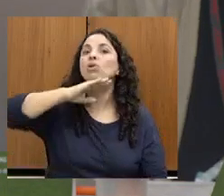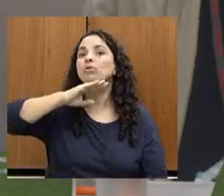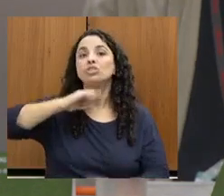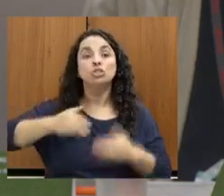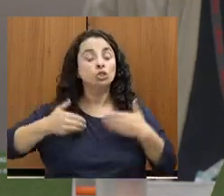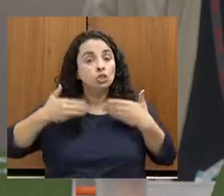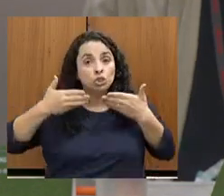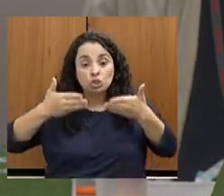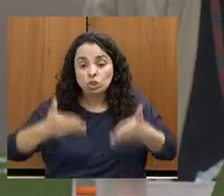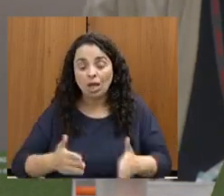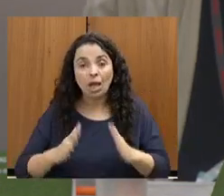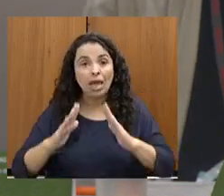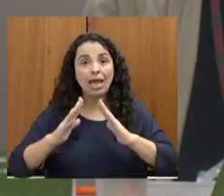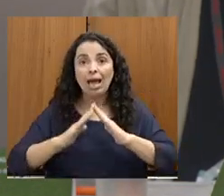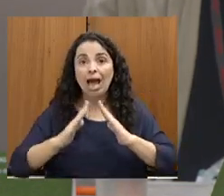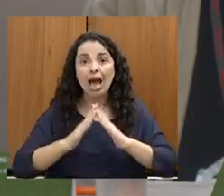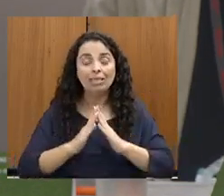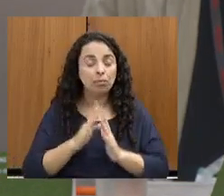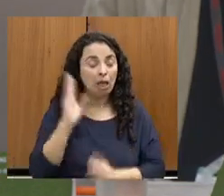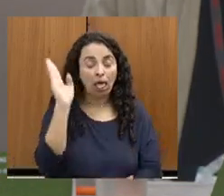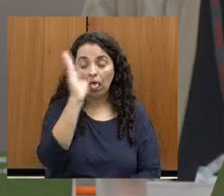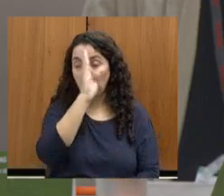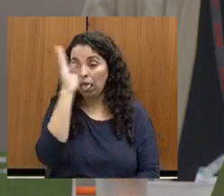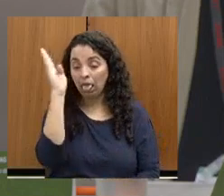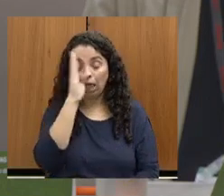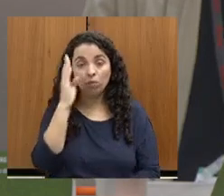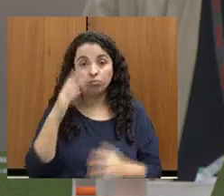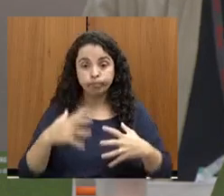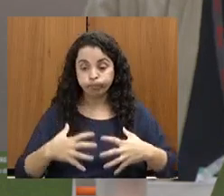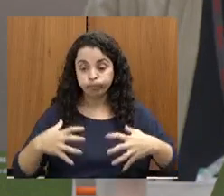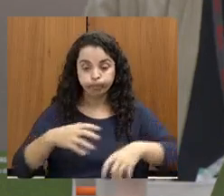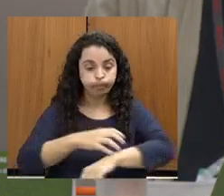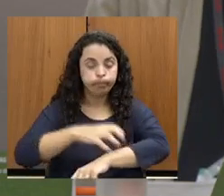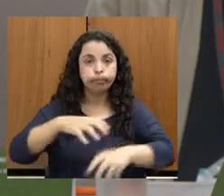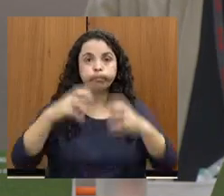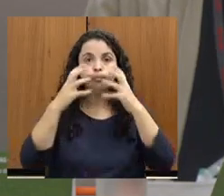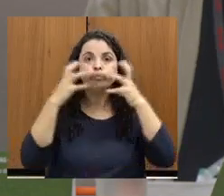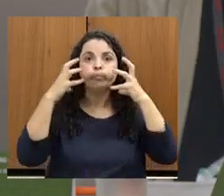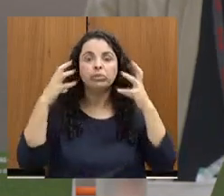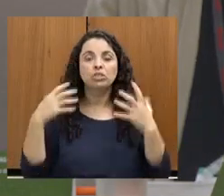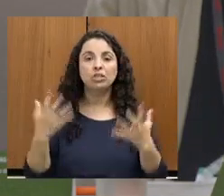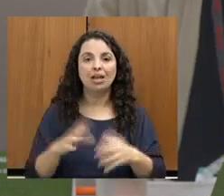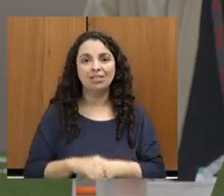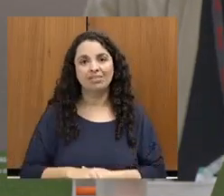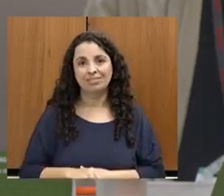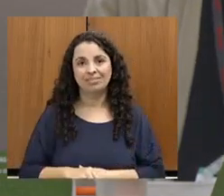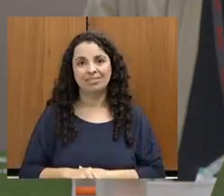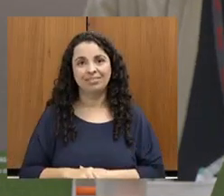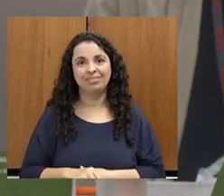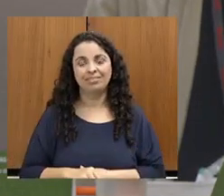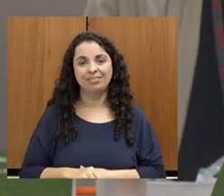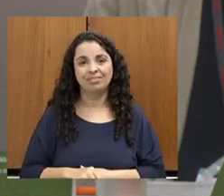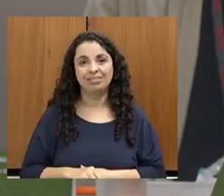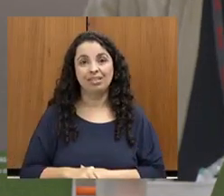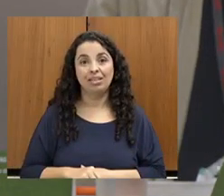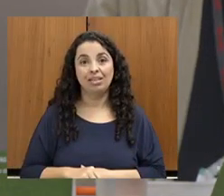E o Lucas, com testemunhas, quebrou o fone de ouvido que meu filho usa para conter barulho.